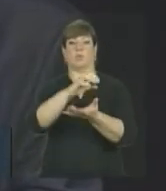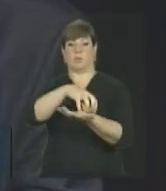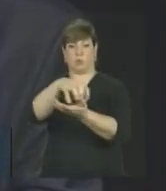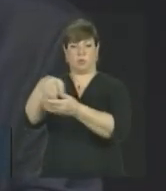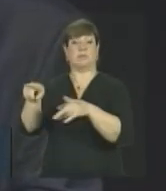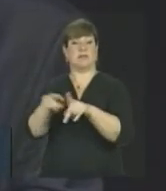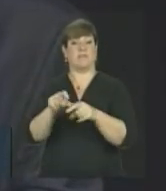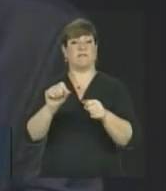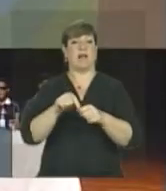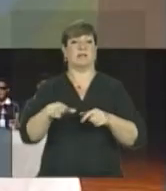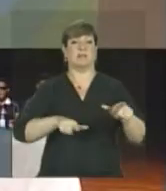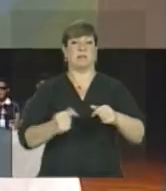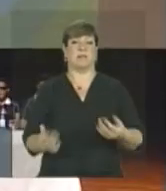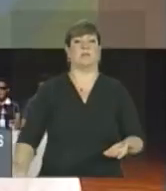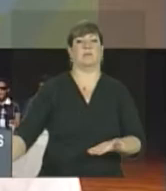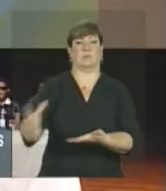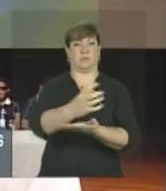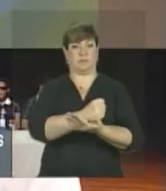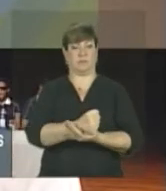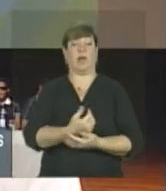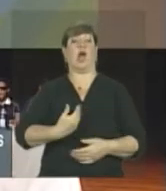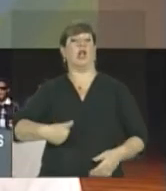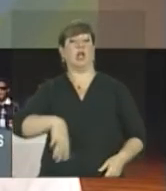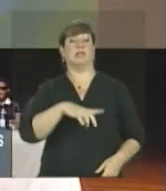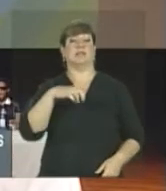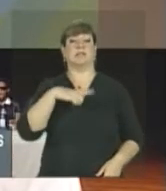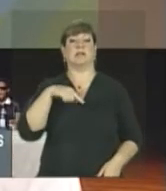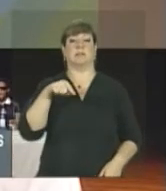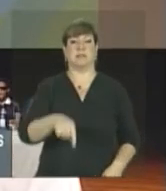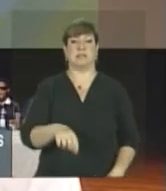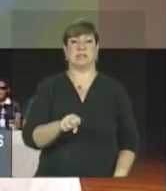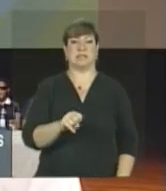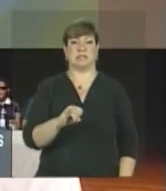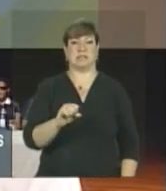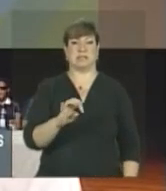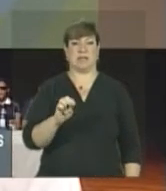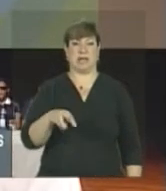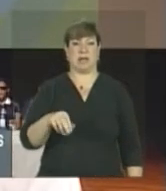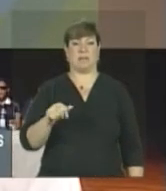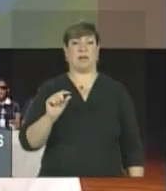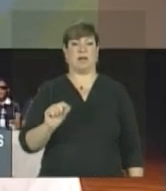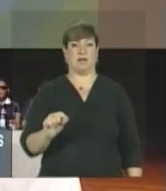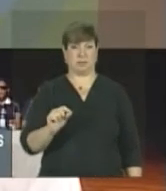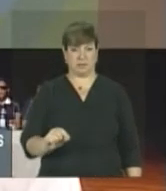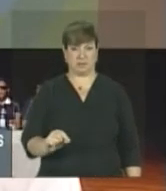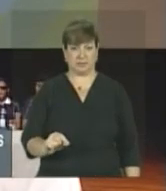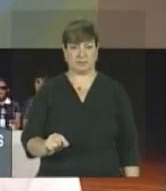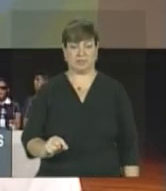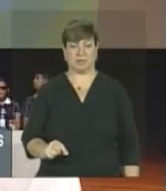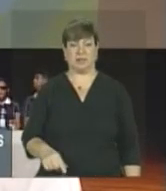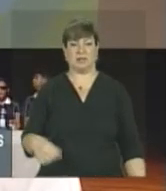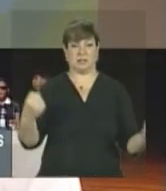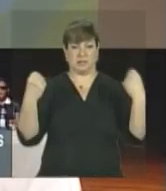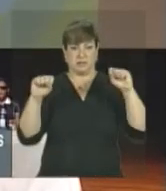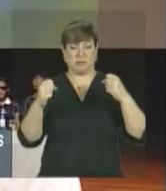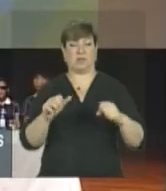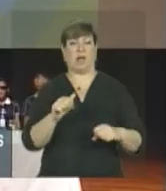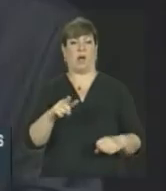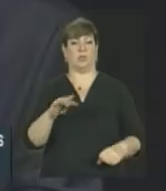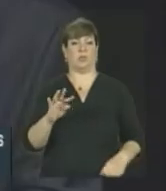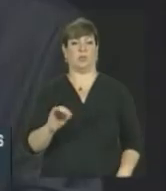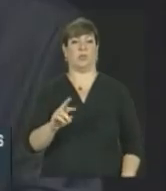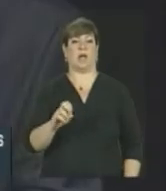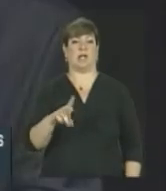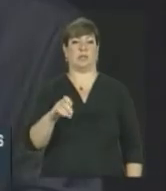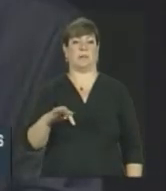movimento de captação. Nós temos um sistema no esporte de alto rendimento